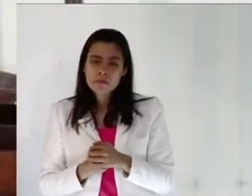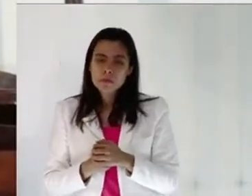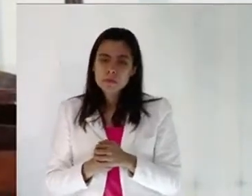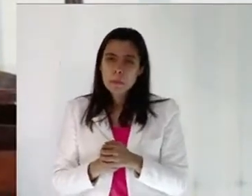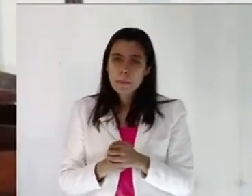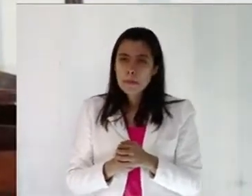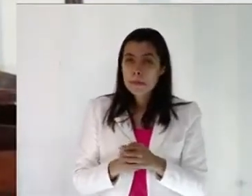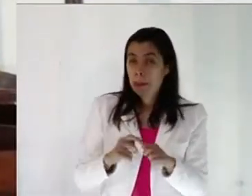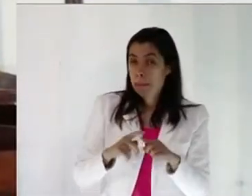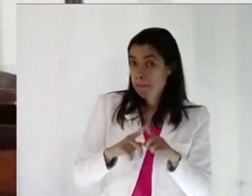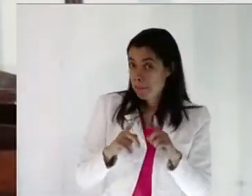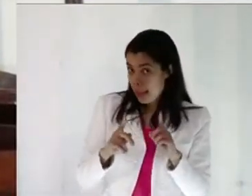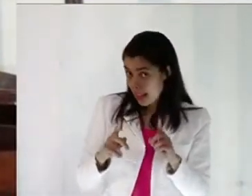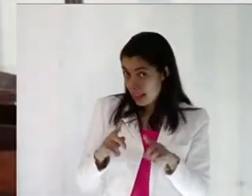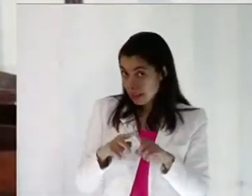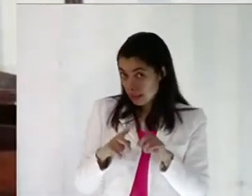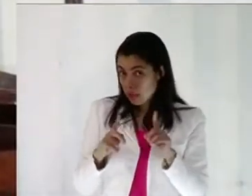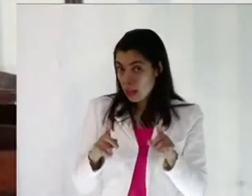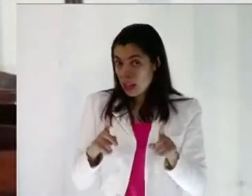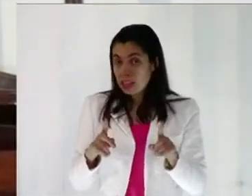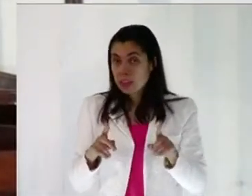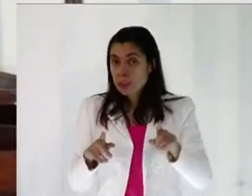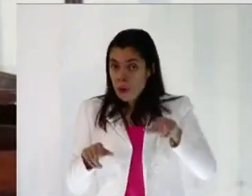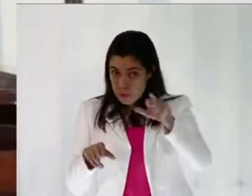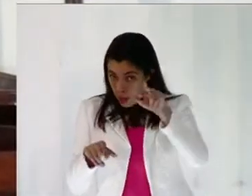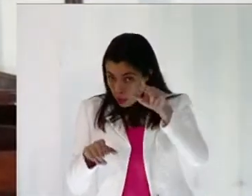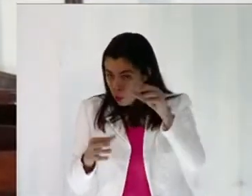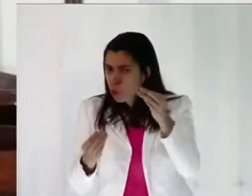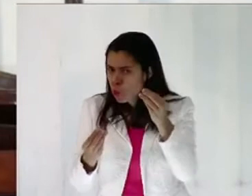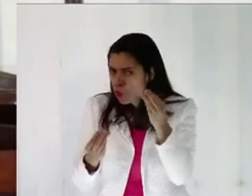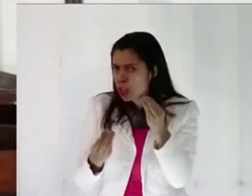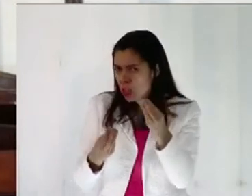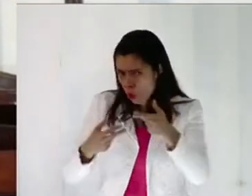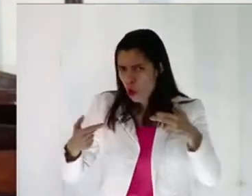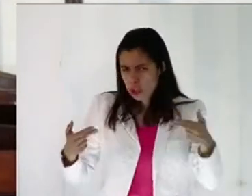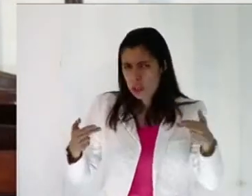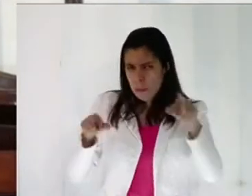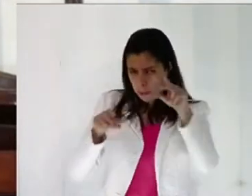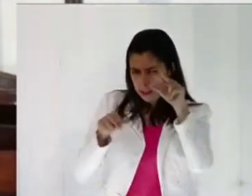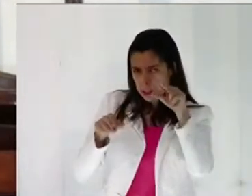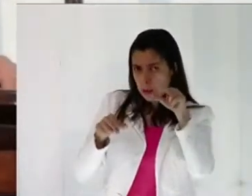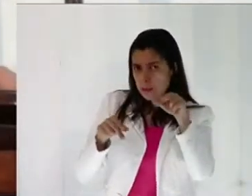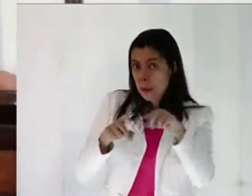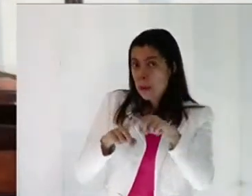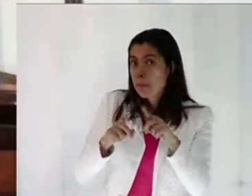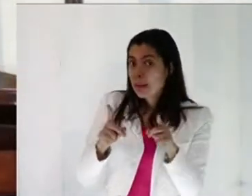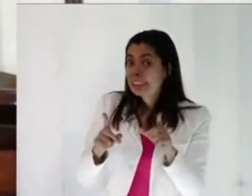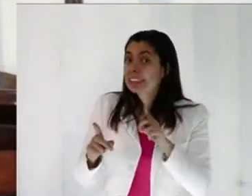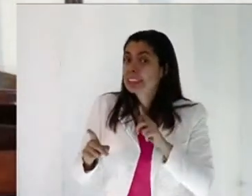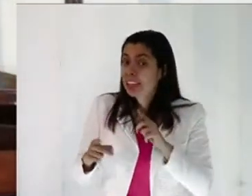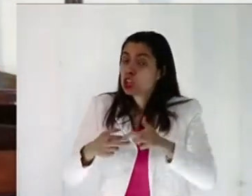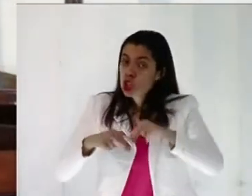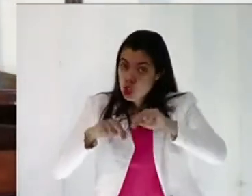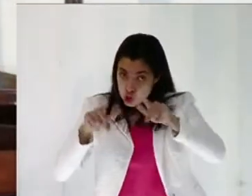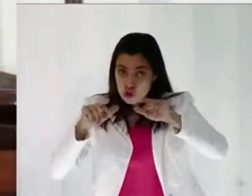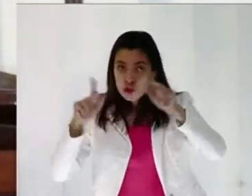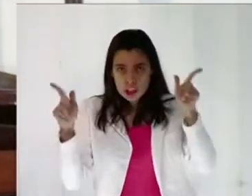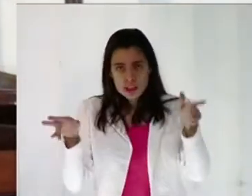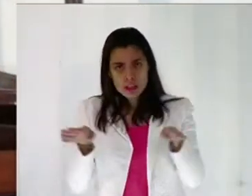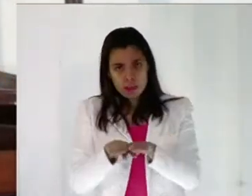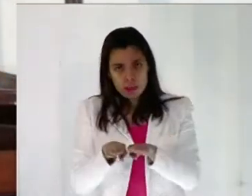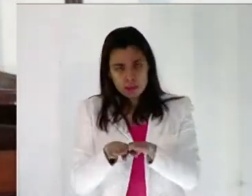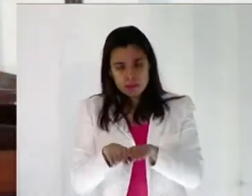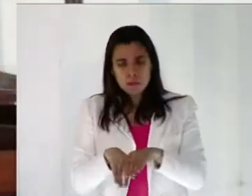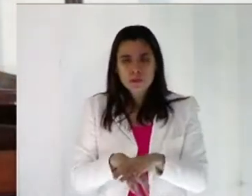um diferencial em que esse paralelo haverá de cessar em relação à pessoa de Isaac e à pessoa de Jesus.